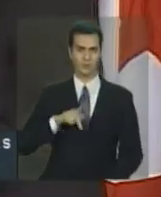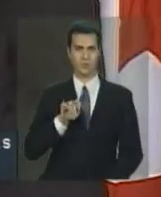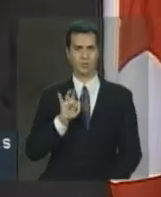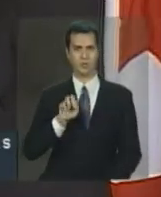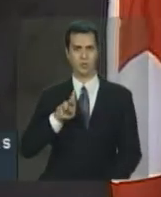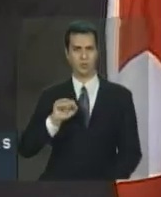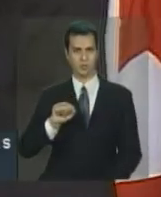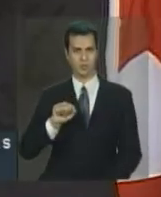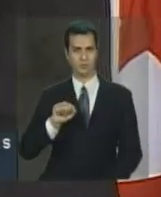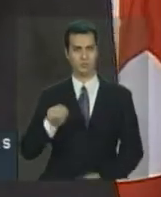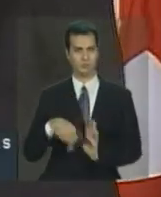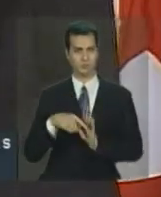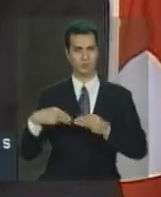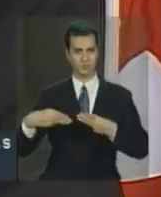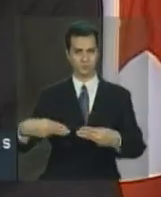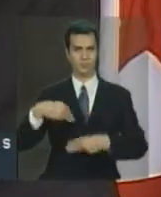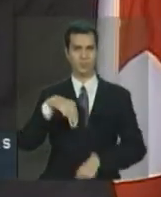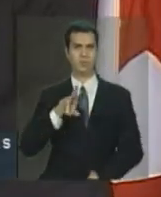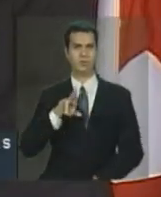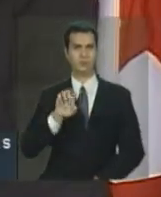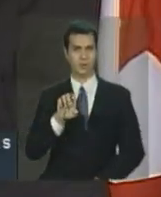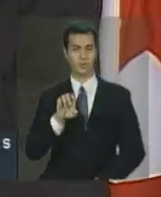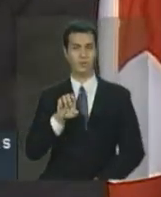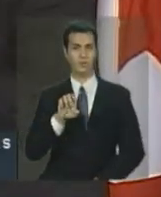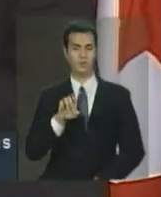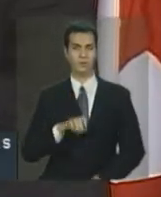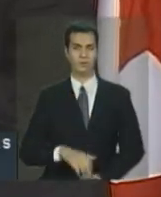Exteriores, Antônio Patriota,